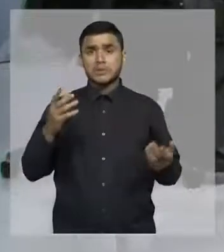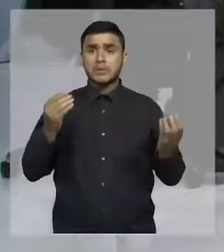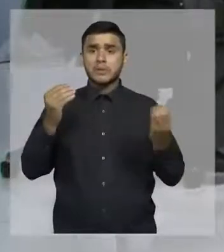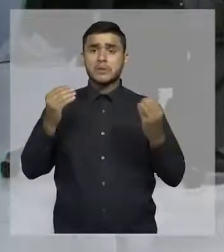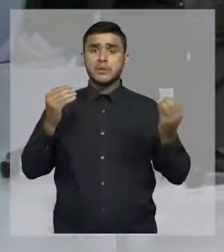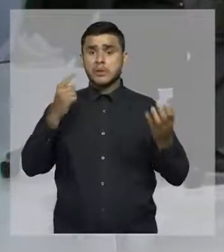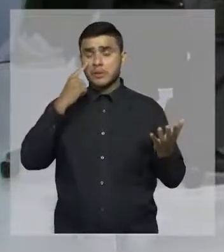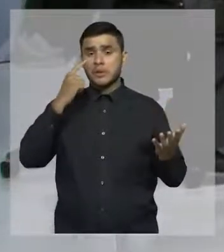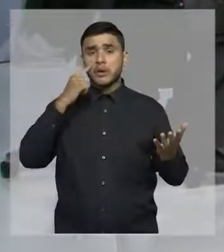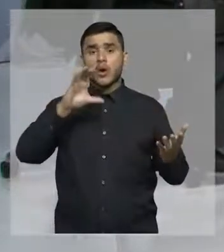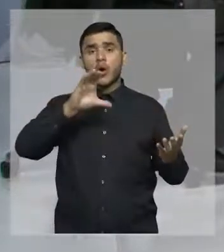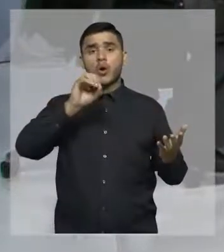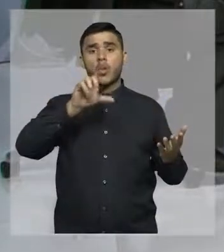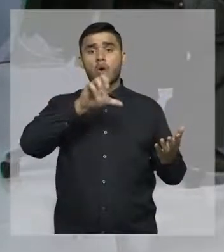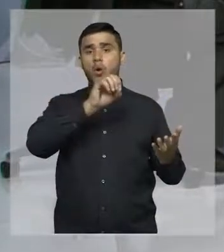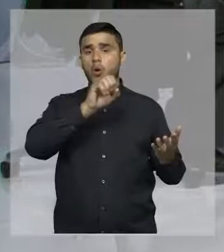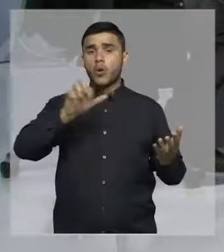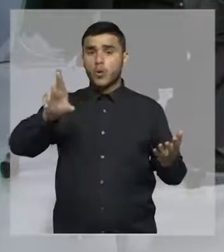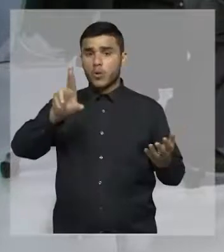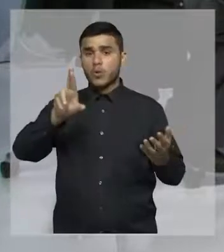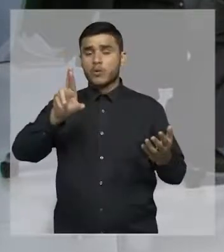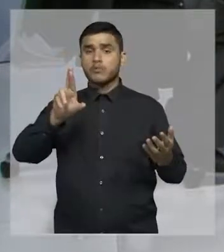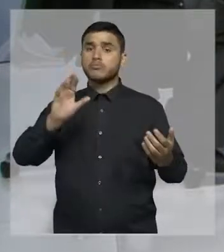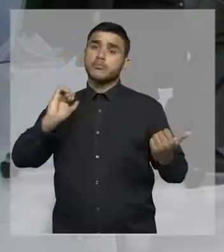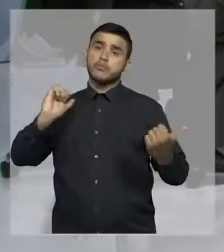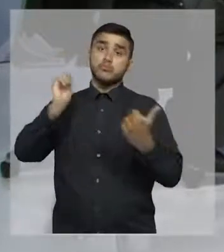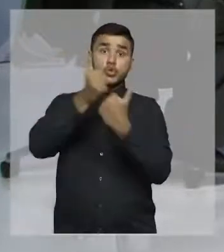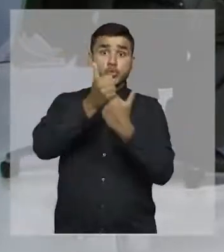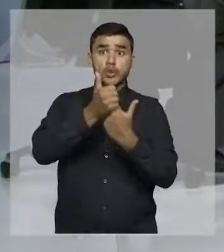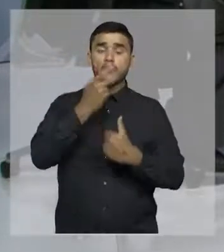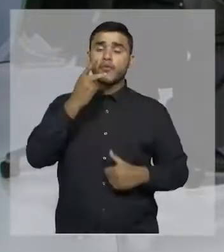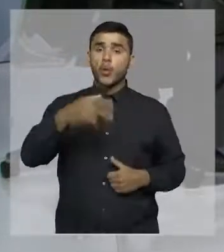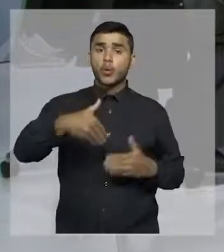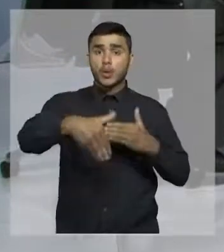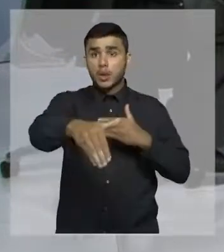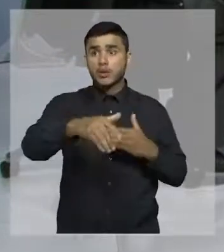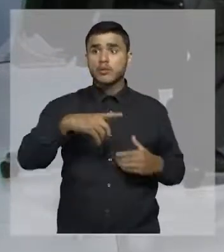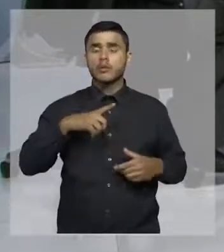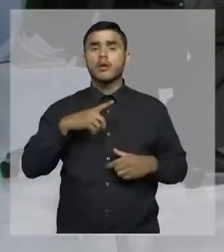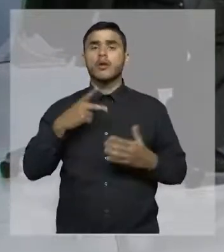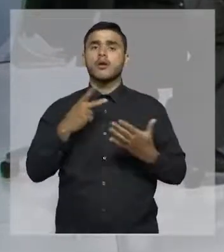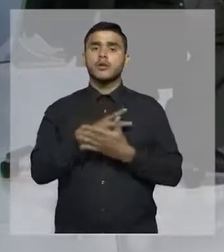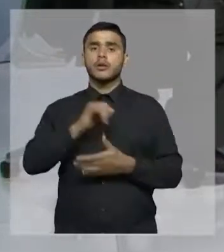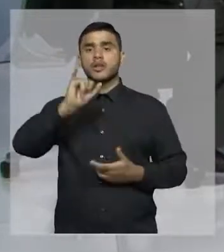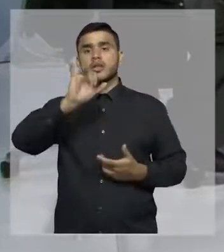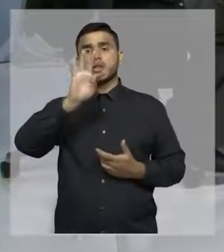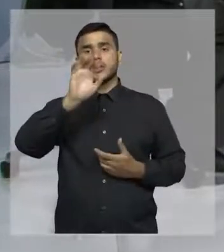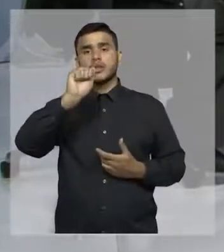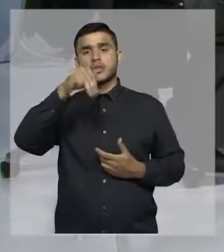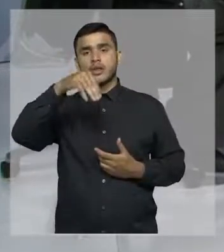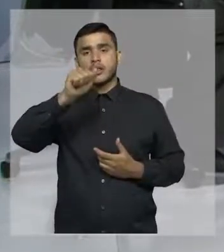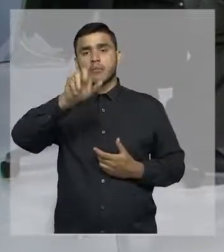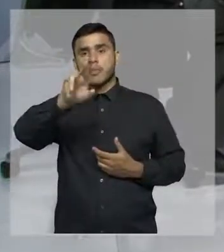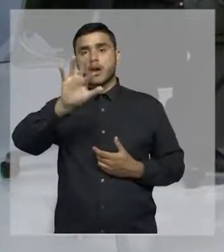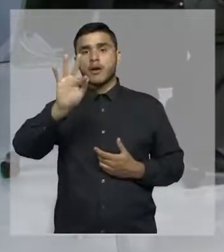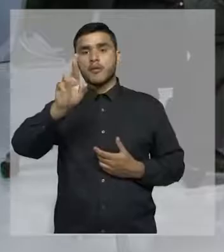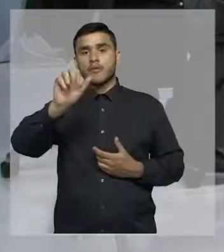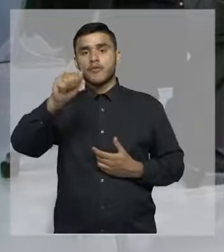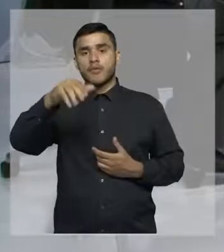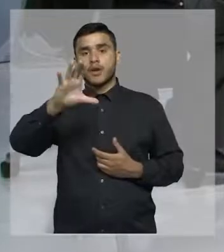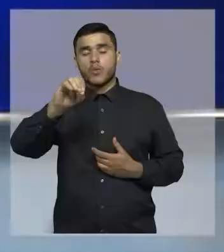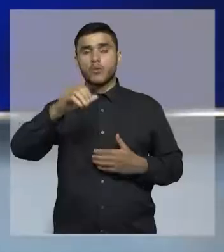do Collor, né, quer dizer, apesar de uma crise política, a gente passou com o Itamar Franco uma fase